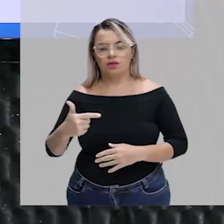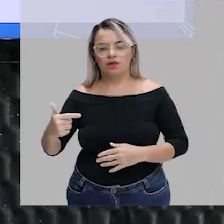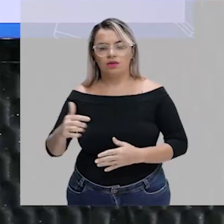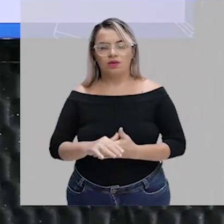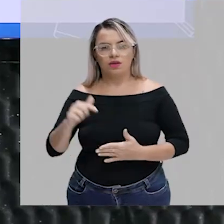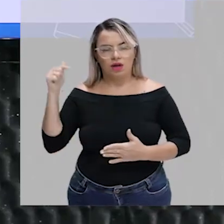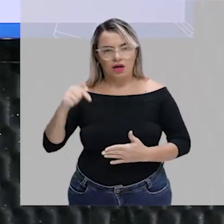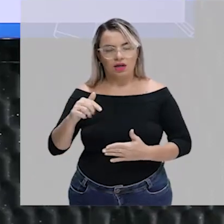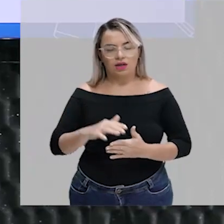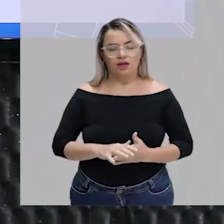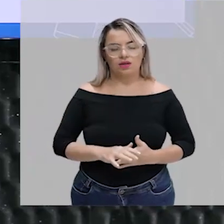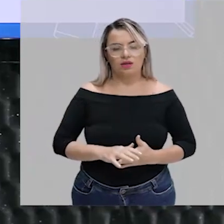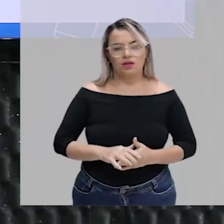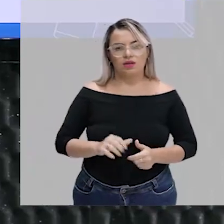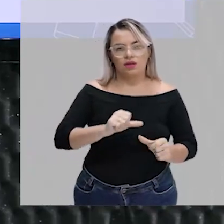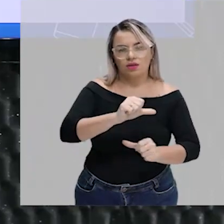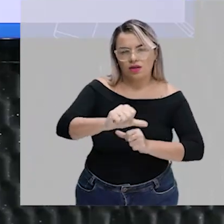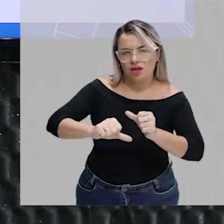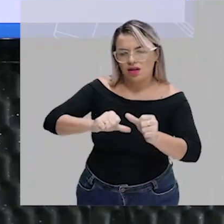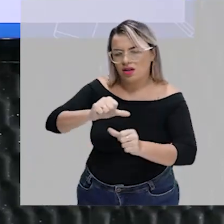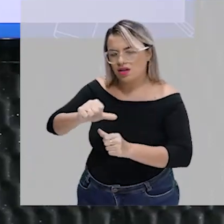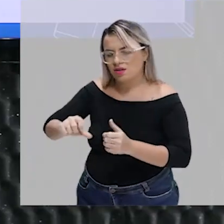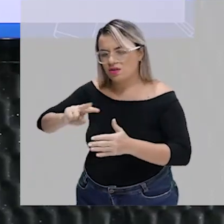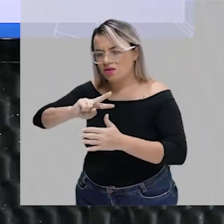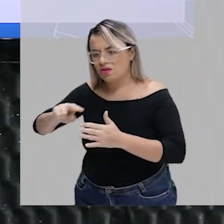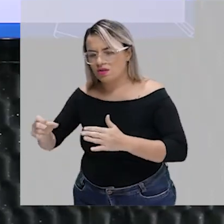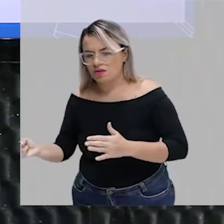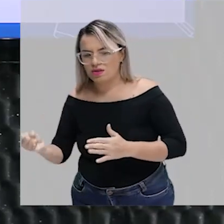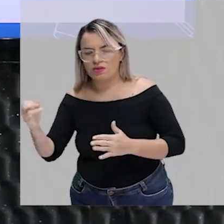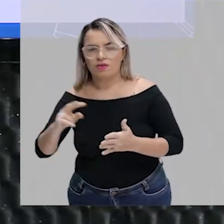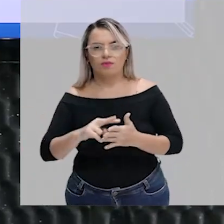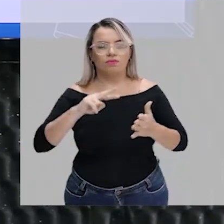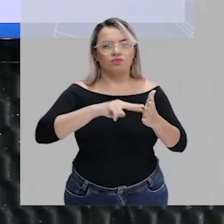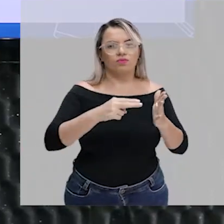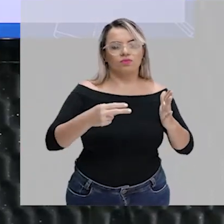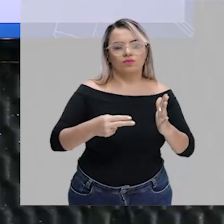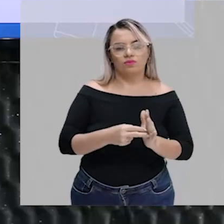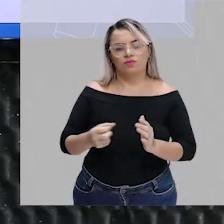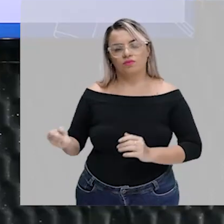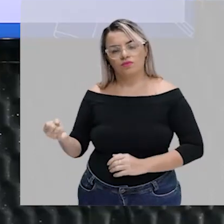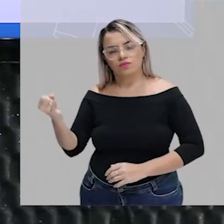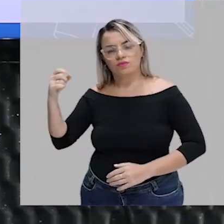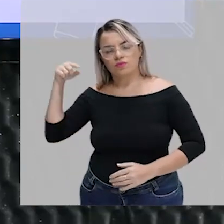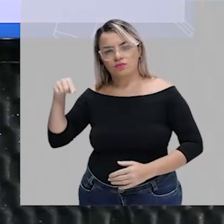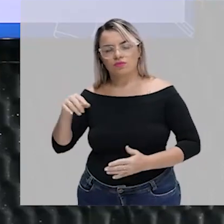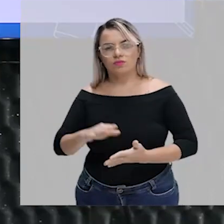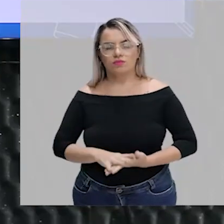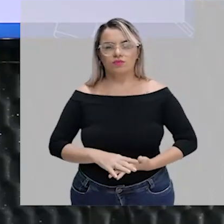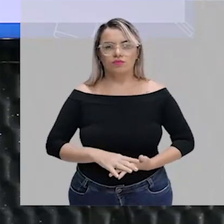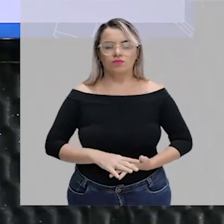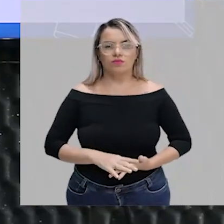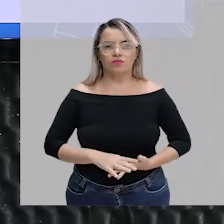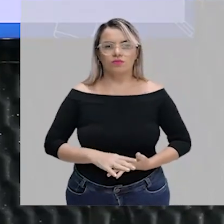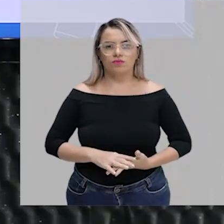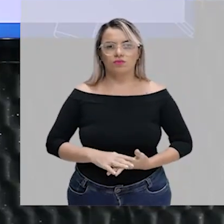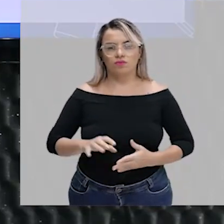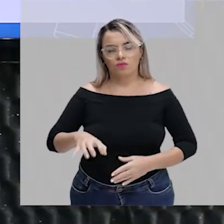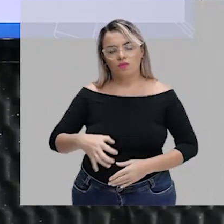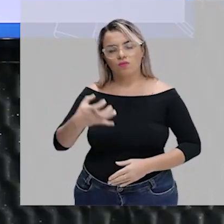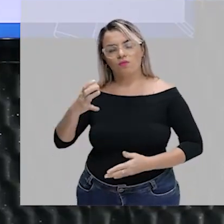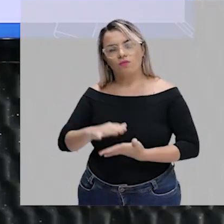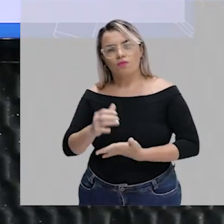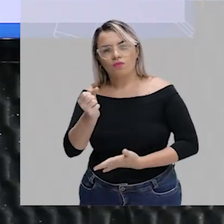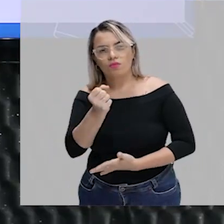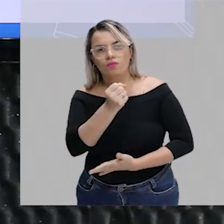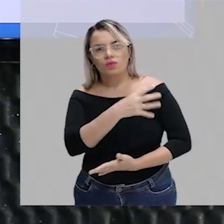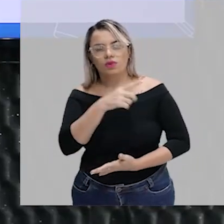mudanças políticas e econômicas muito importantes, muito significativas. Então, um marco decisivo aí para essa modernização da